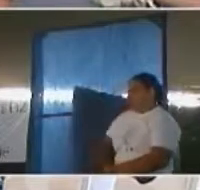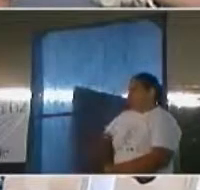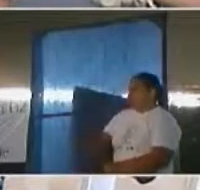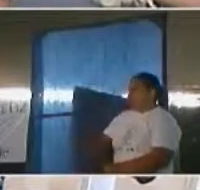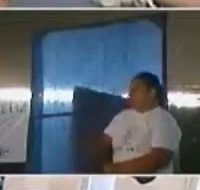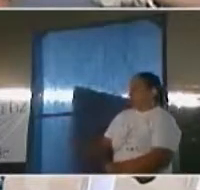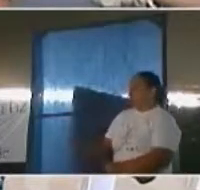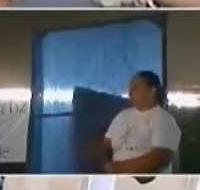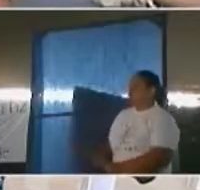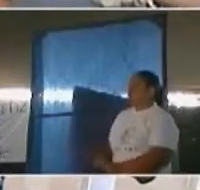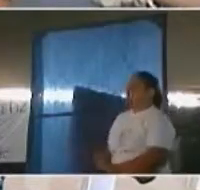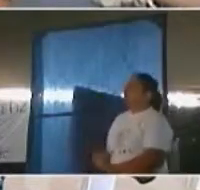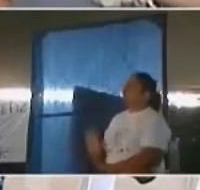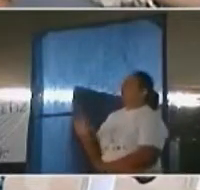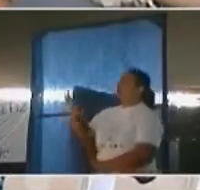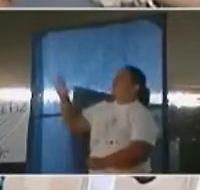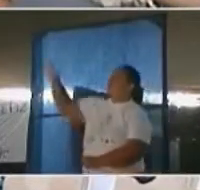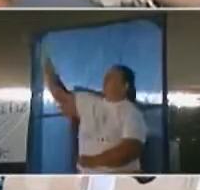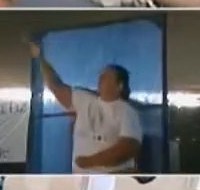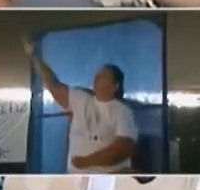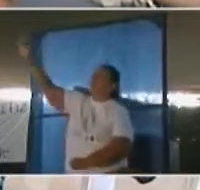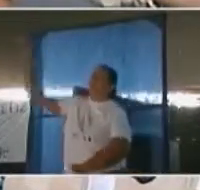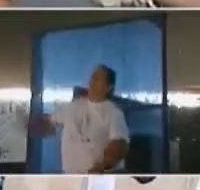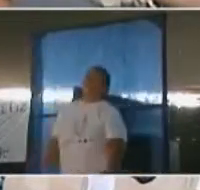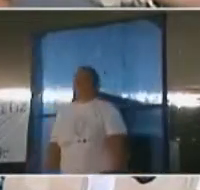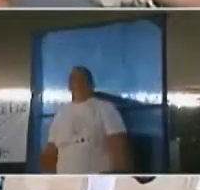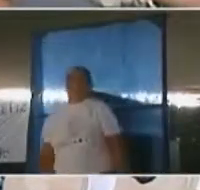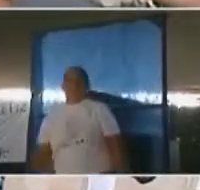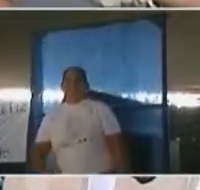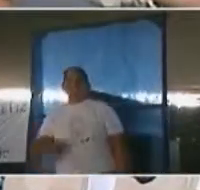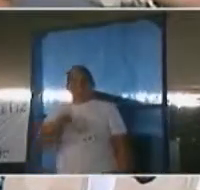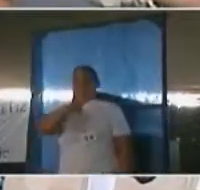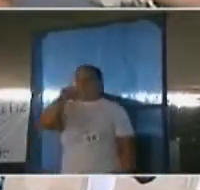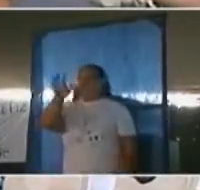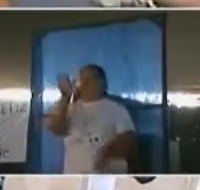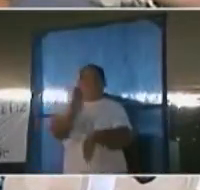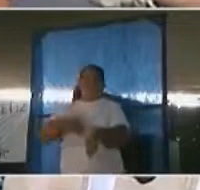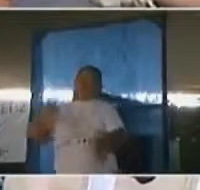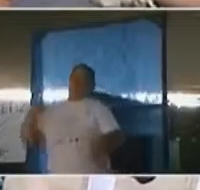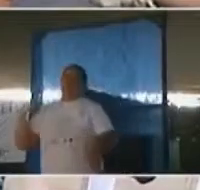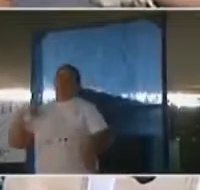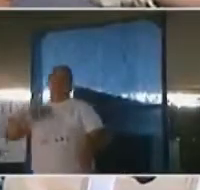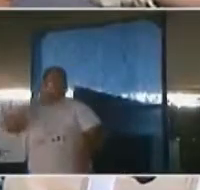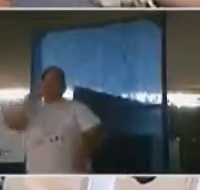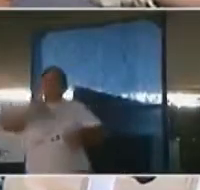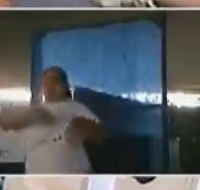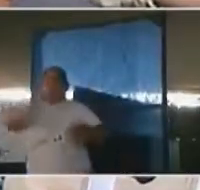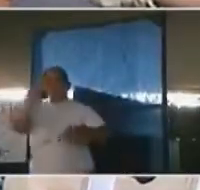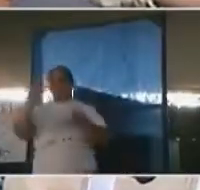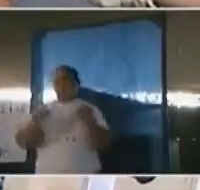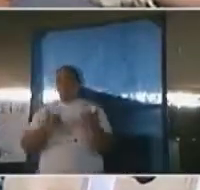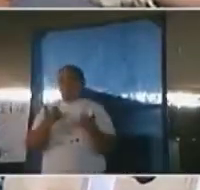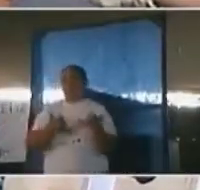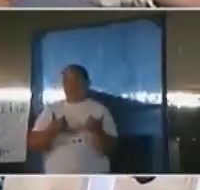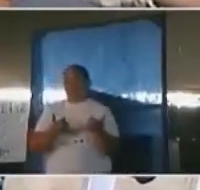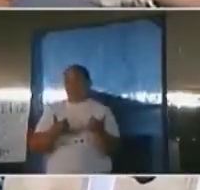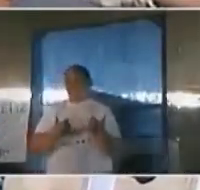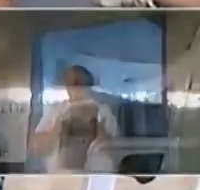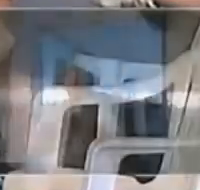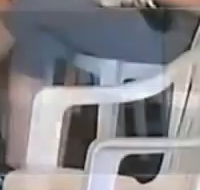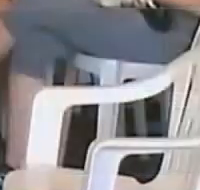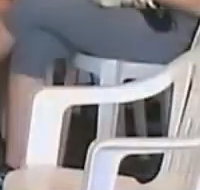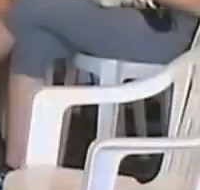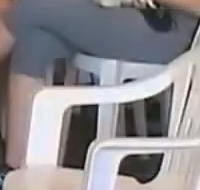Mas vocês não me convidaram para falar de pandorgas. Vocês me convidaram para falar sobre Atos, livro de Atos